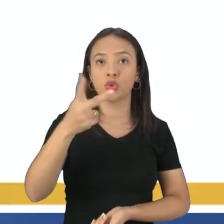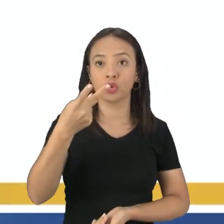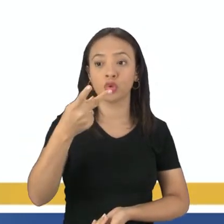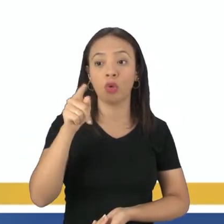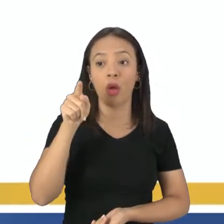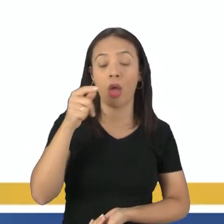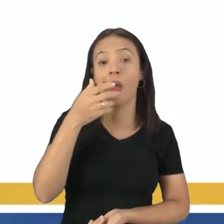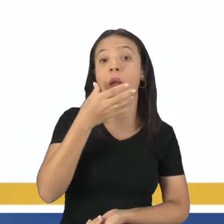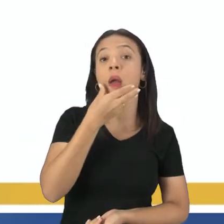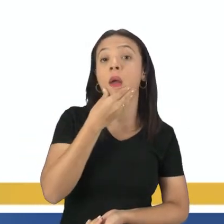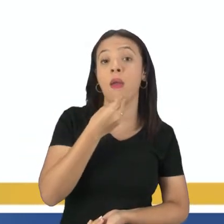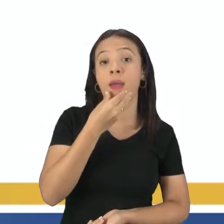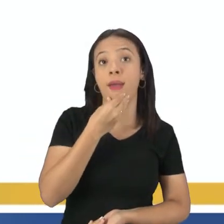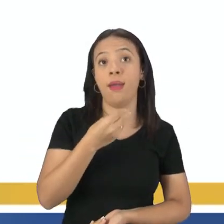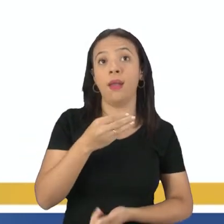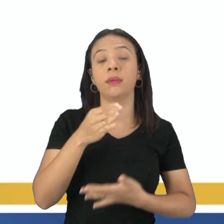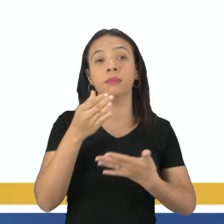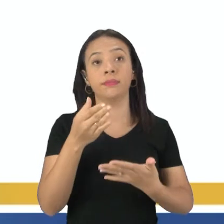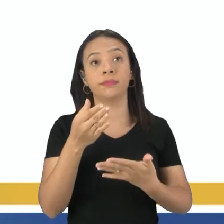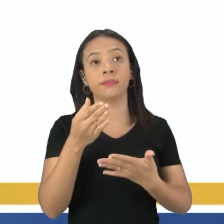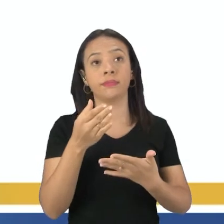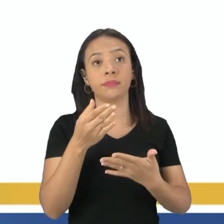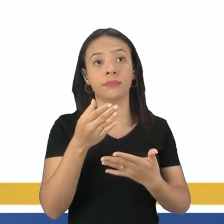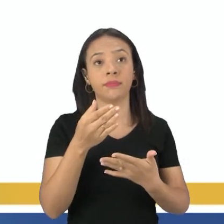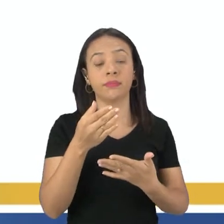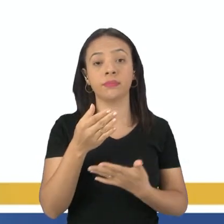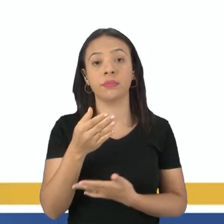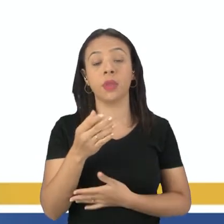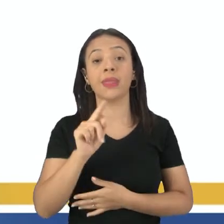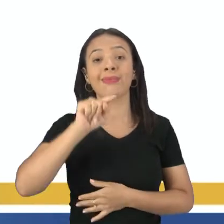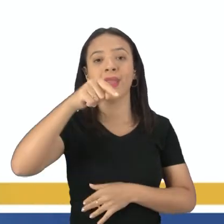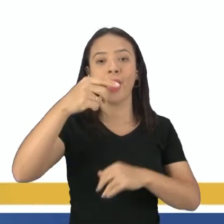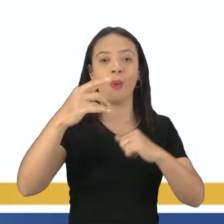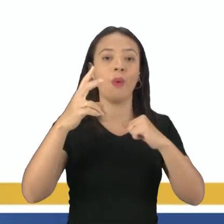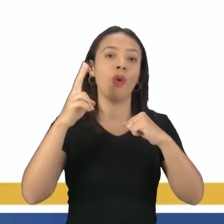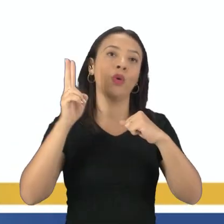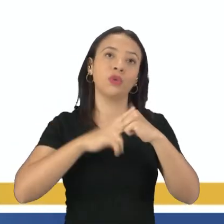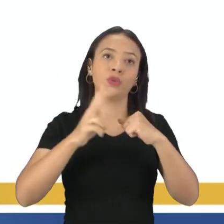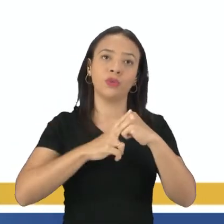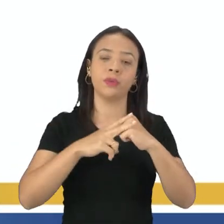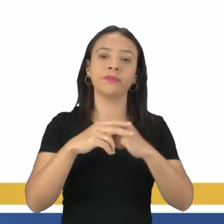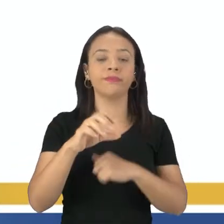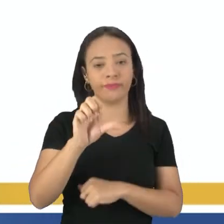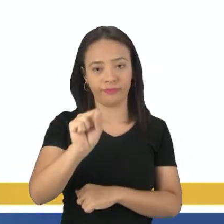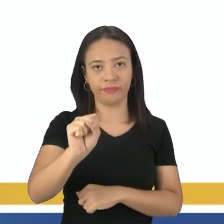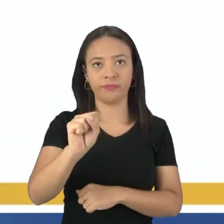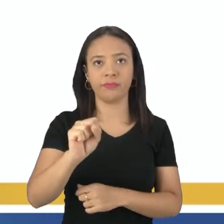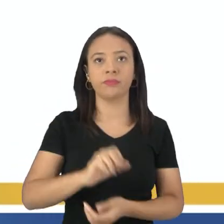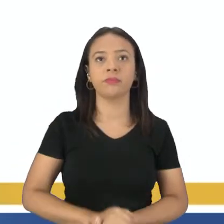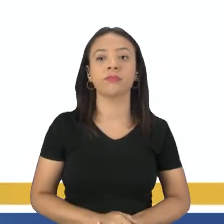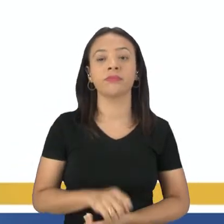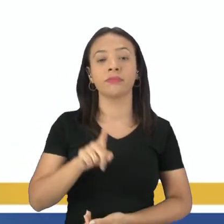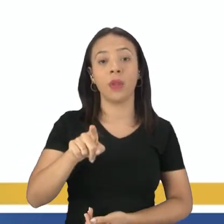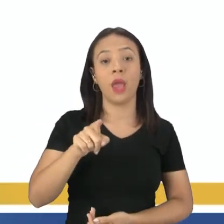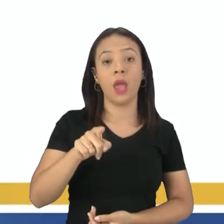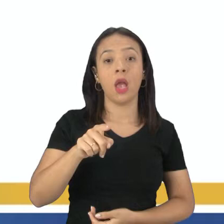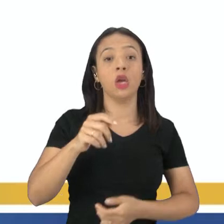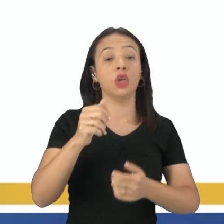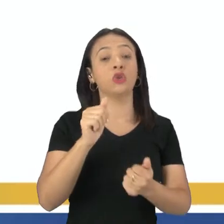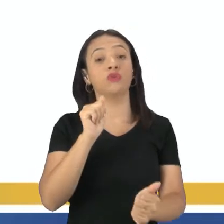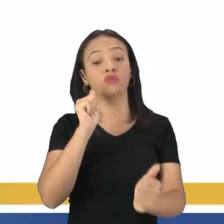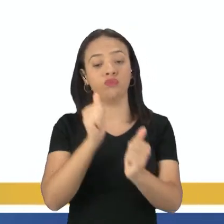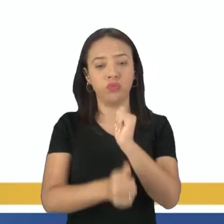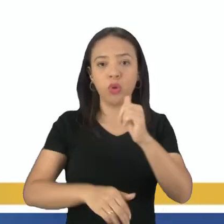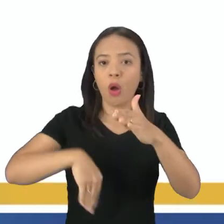é ele, né? Então, acrescentei o S após o verbo play, tá vendo aí, ó? John plays. John joga futebol muito